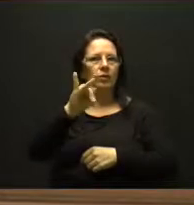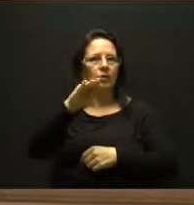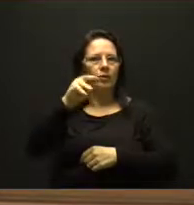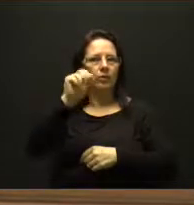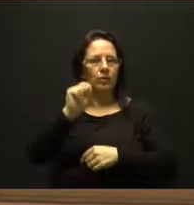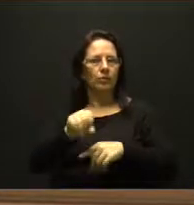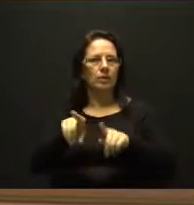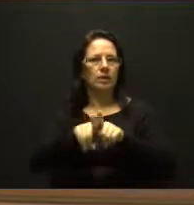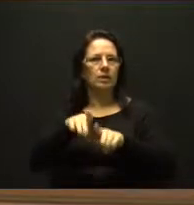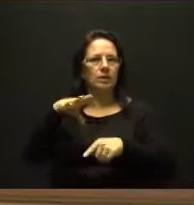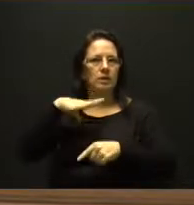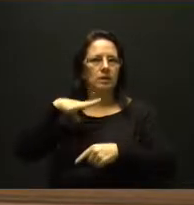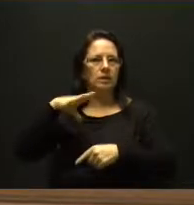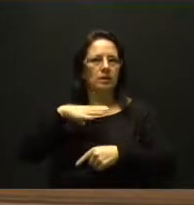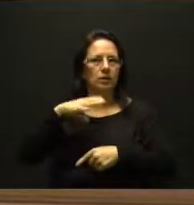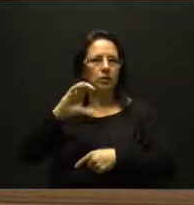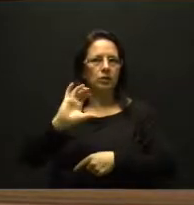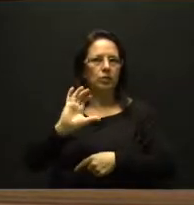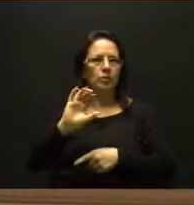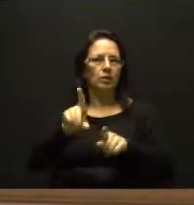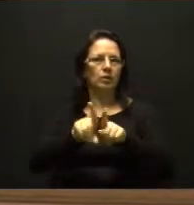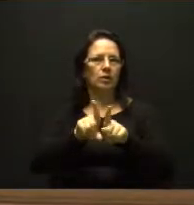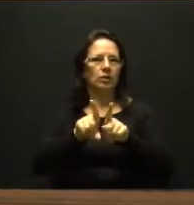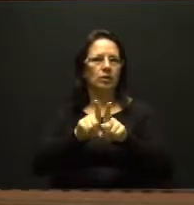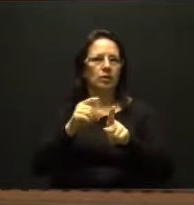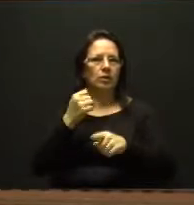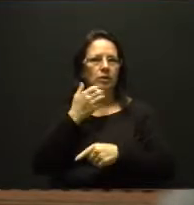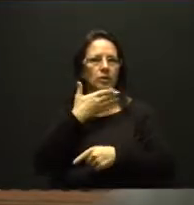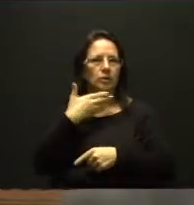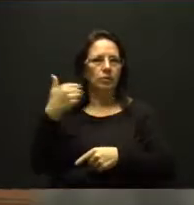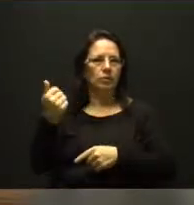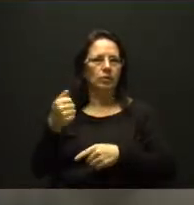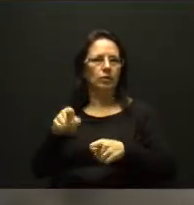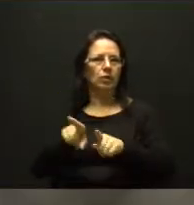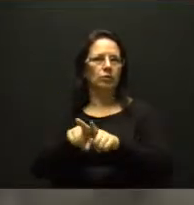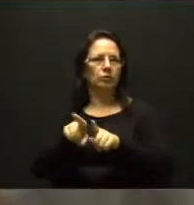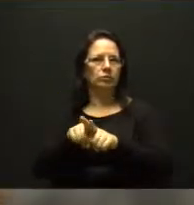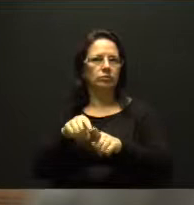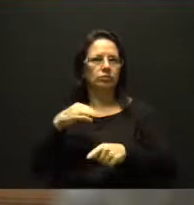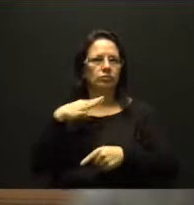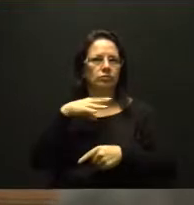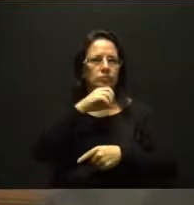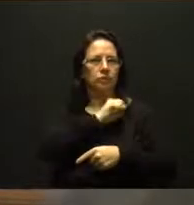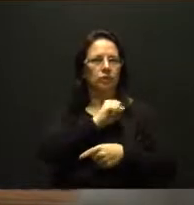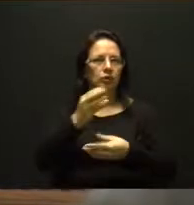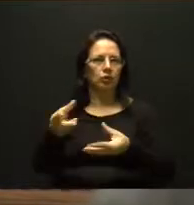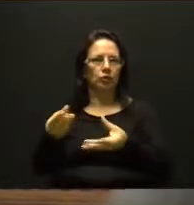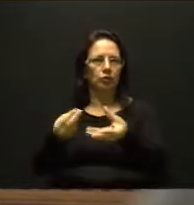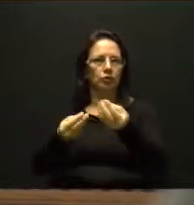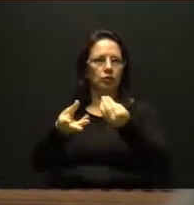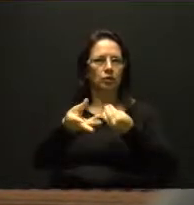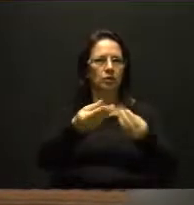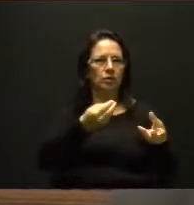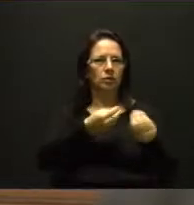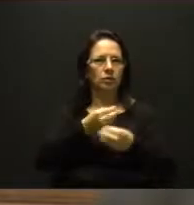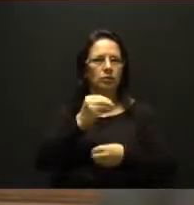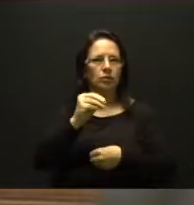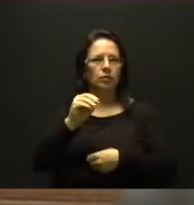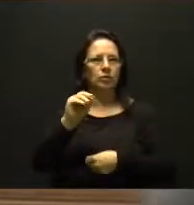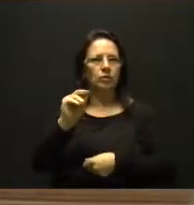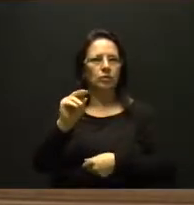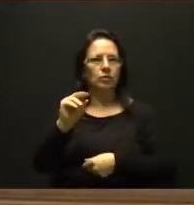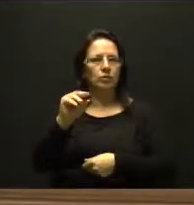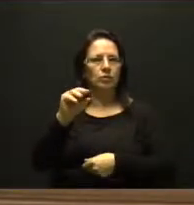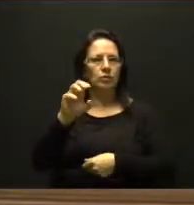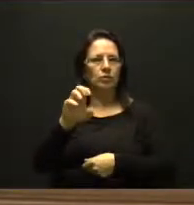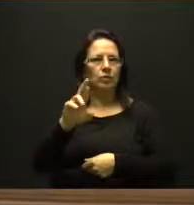de modo a viabilizar mecanismos no sentido de incrementar a arrecadação do erário isso